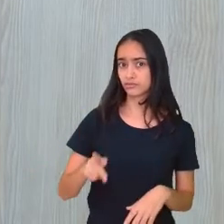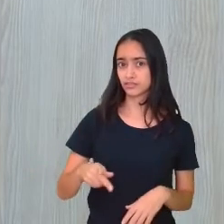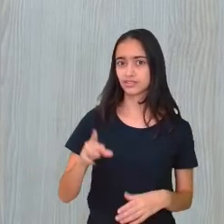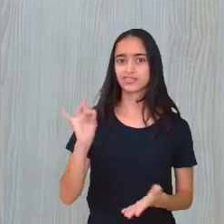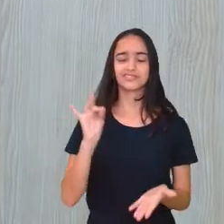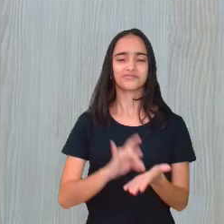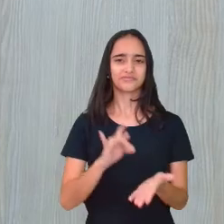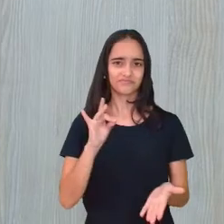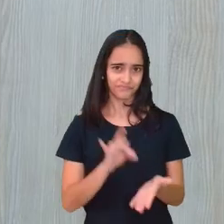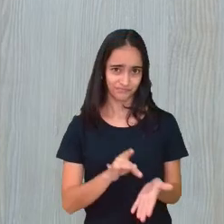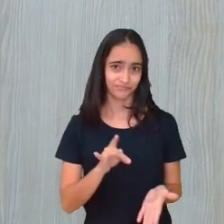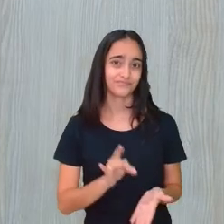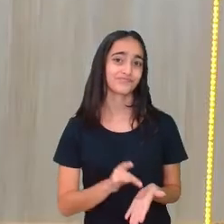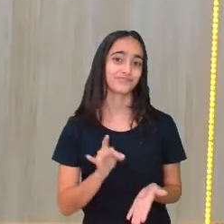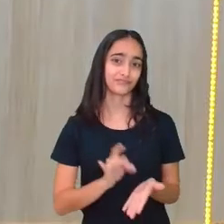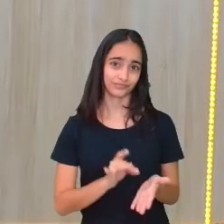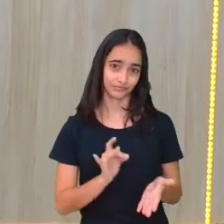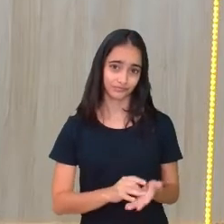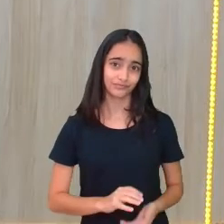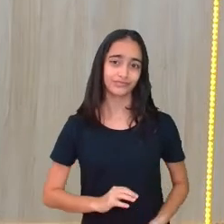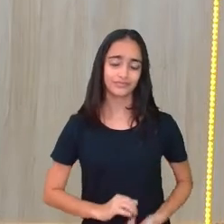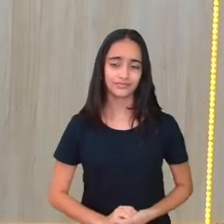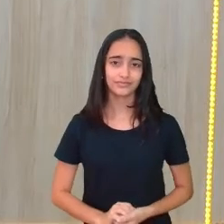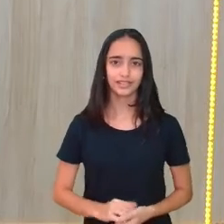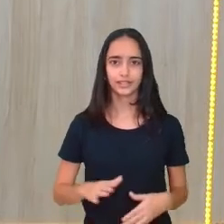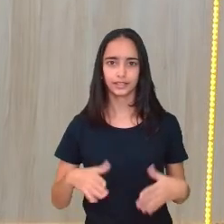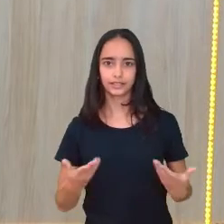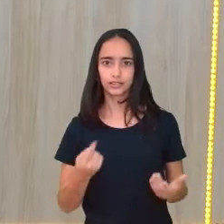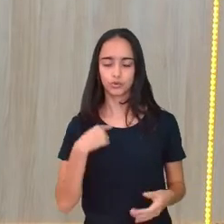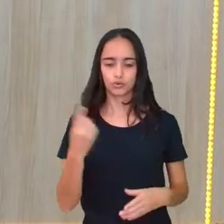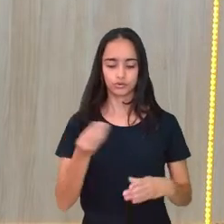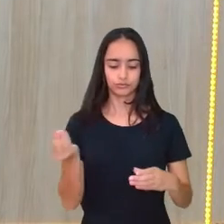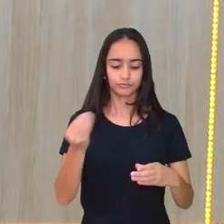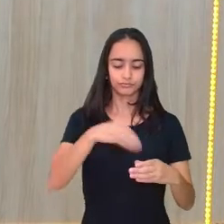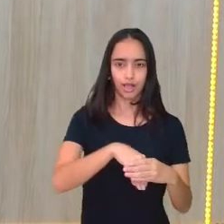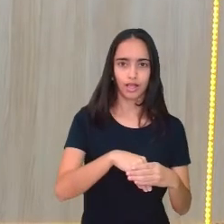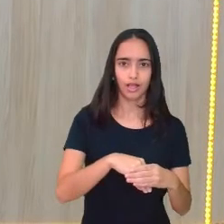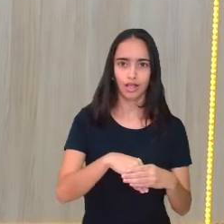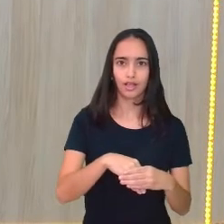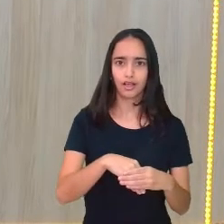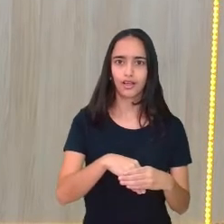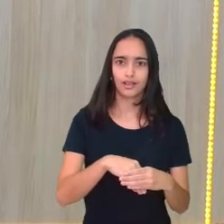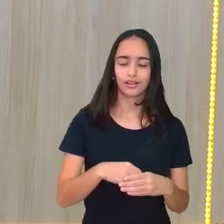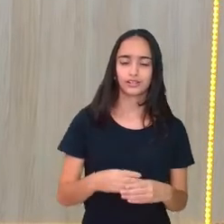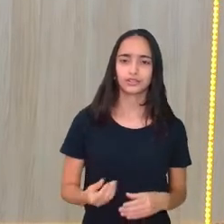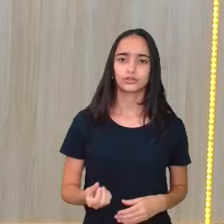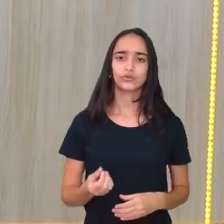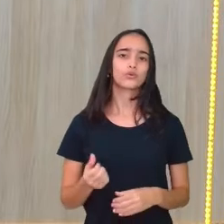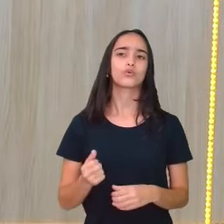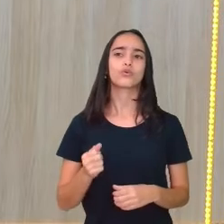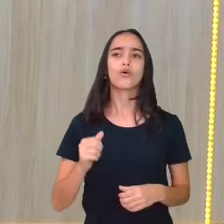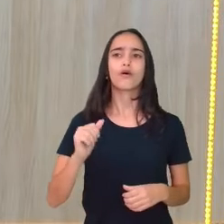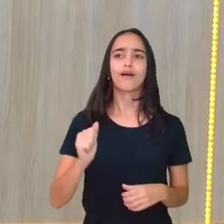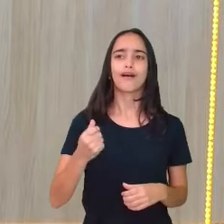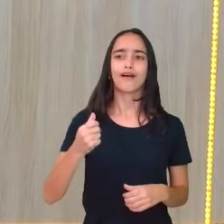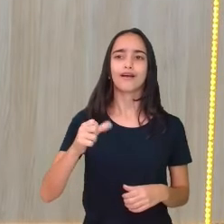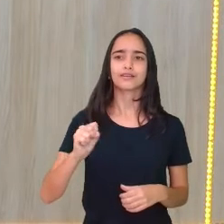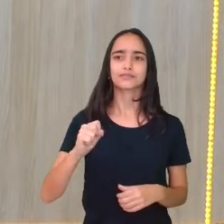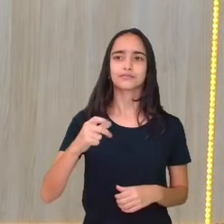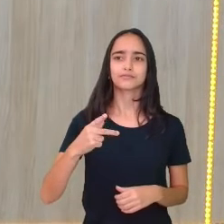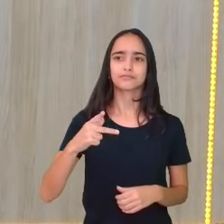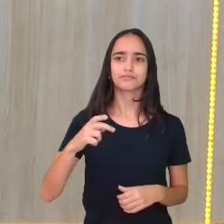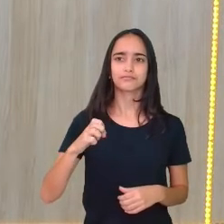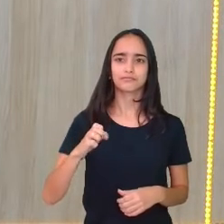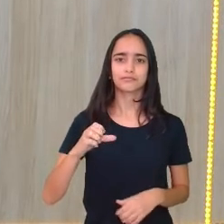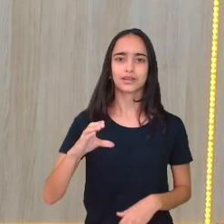certeza. E aí, ó, a gente entra dentro dos aspectos individuais aí, que são levados em consideração. Então, a gente